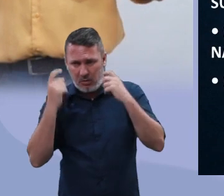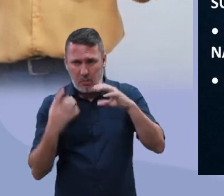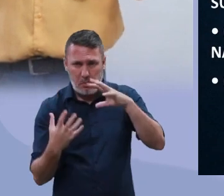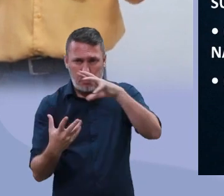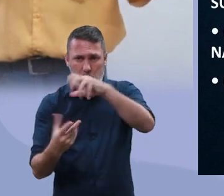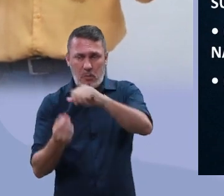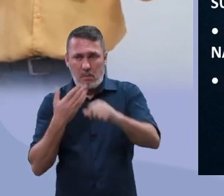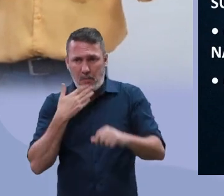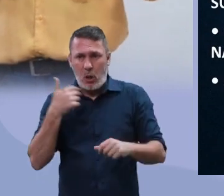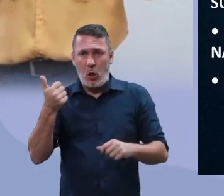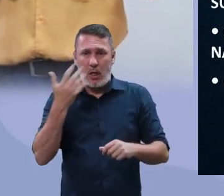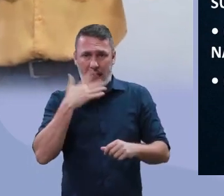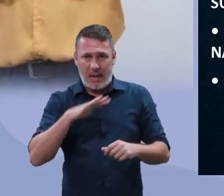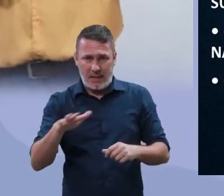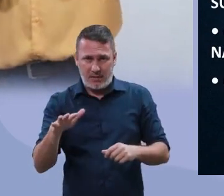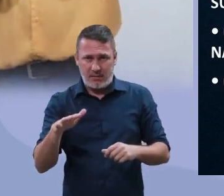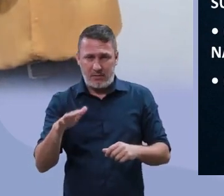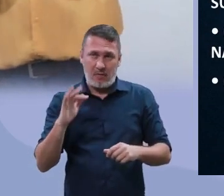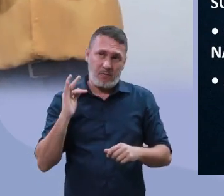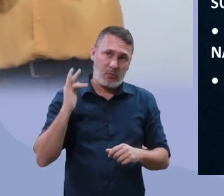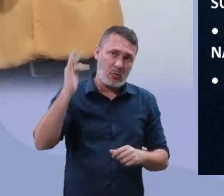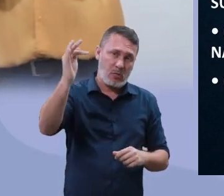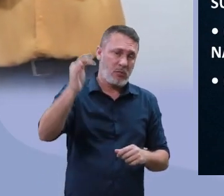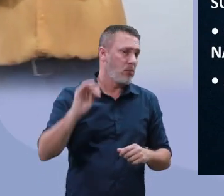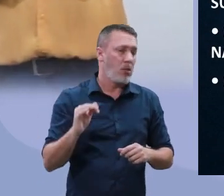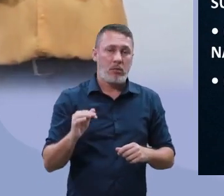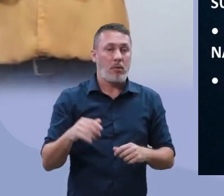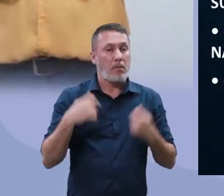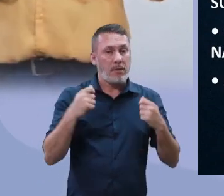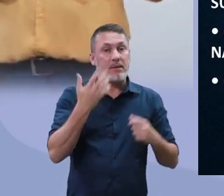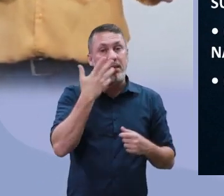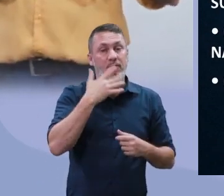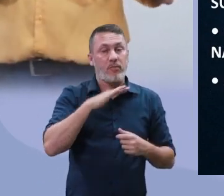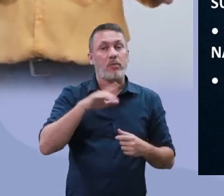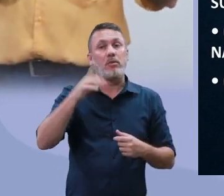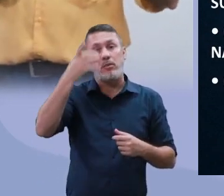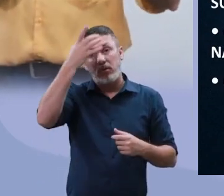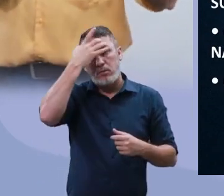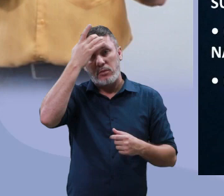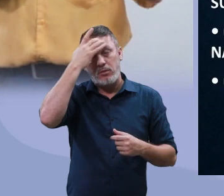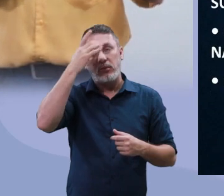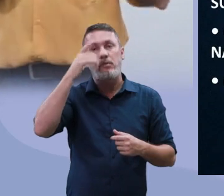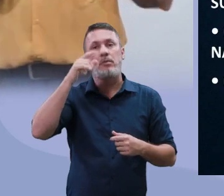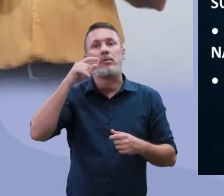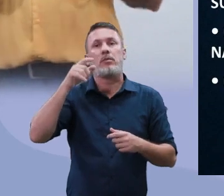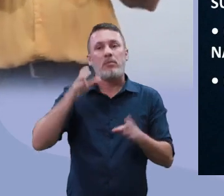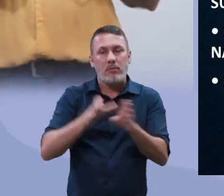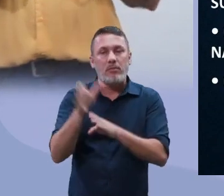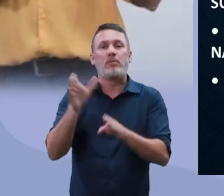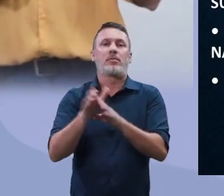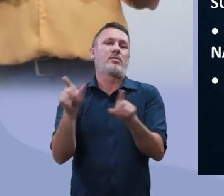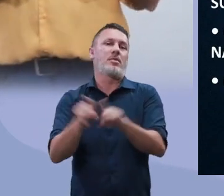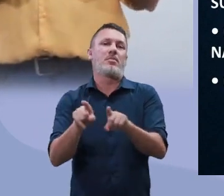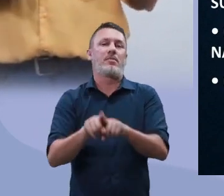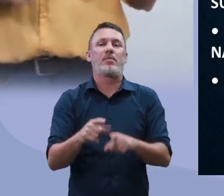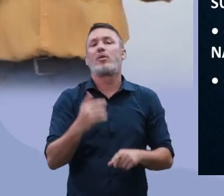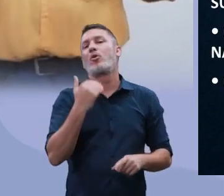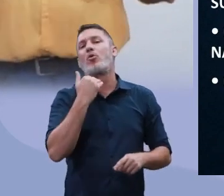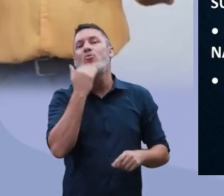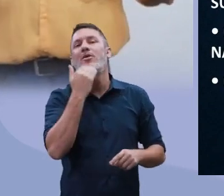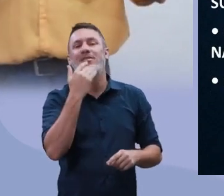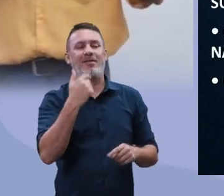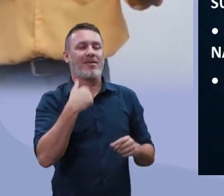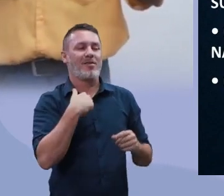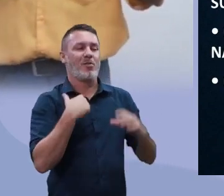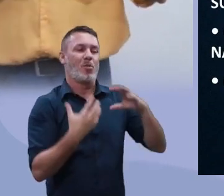em deixar um mundo melhor para as nossas crianças, temos que deixar crianças melhores para o nosso mundo. Porque não adianta